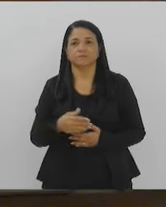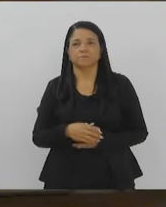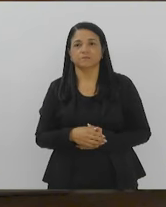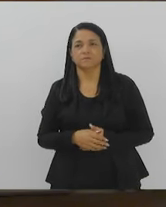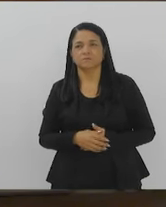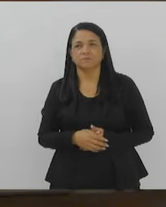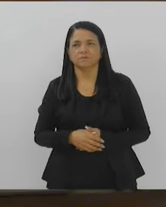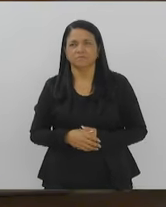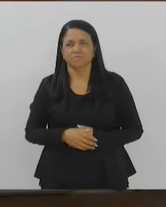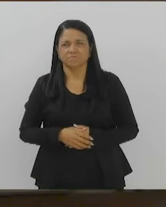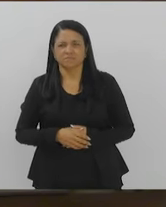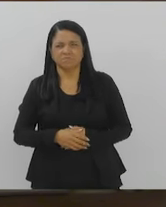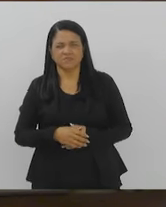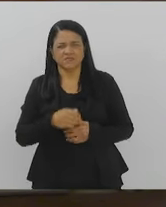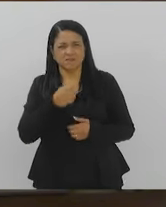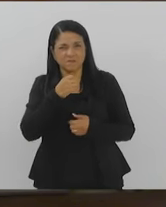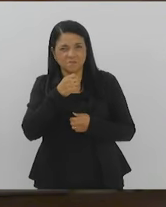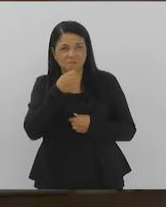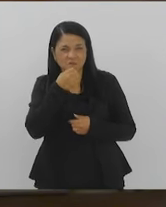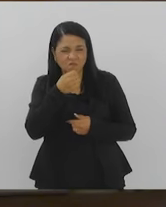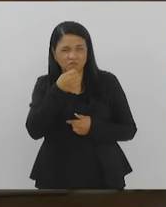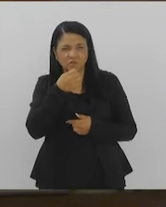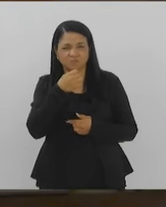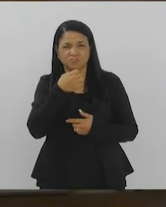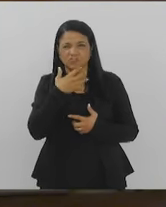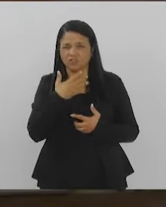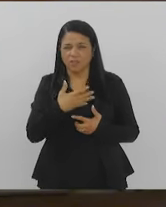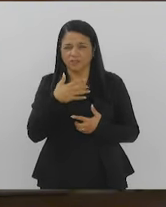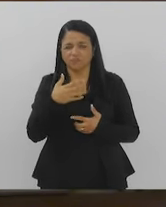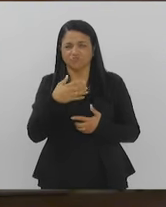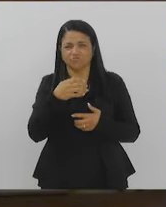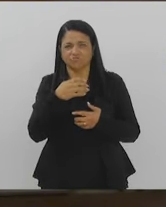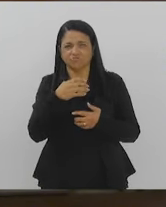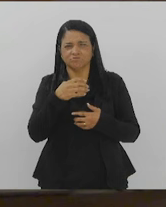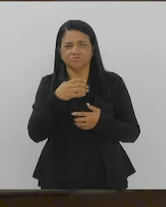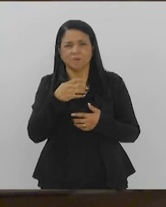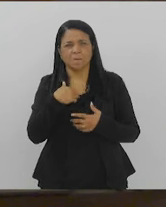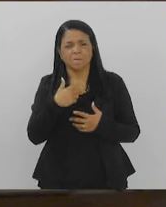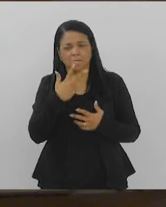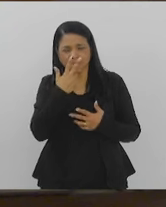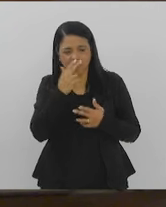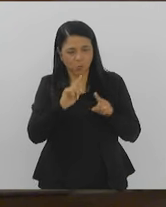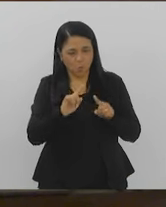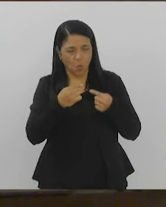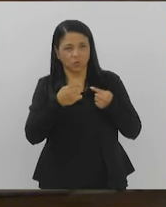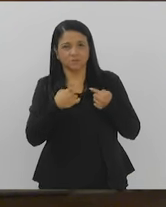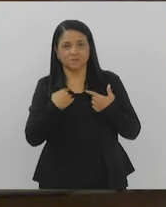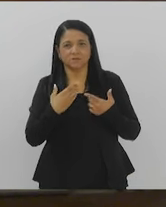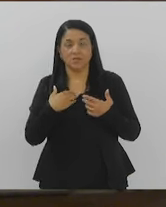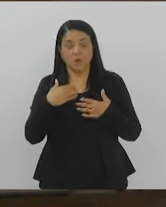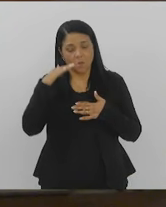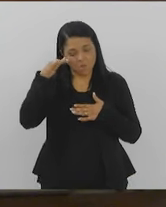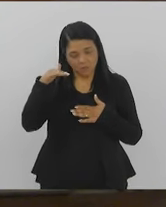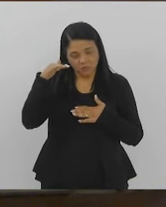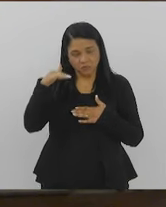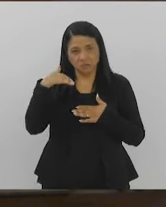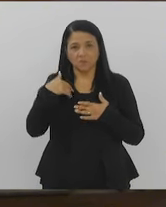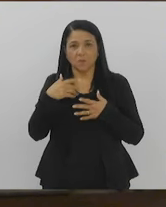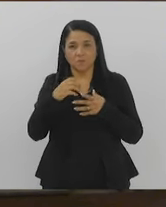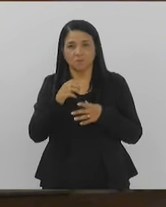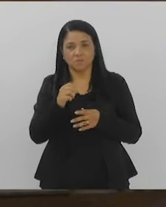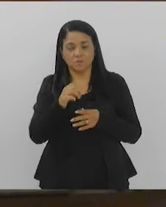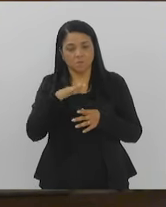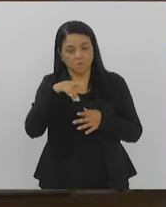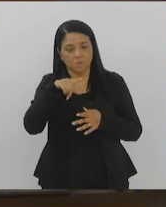Esse microfone é meio chatinho, né? Tem hora que parece que luta contra nós. Como eu sou baixinho, eu prefiro segurar ele. Saúdo